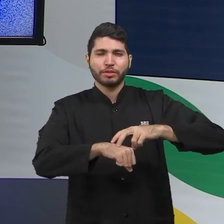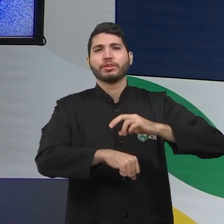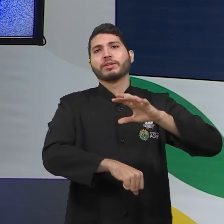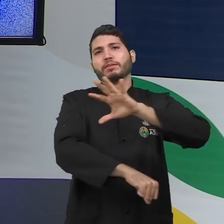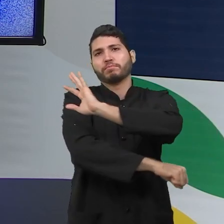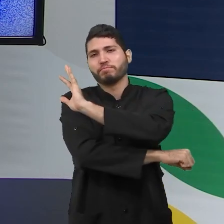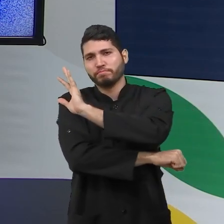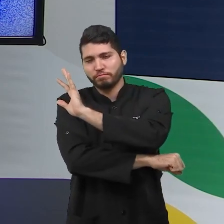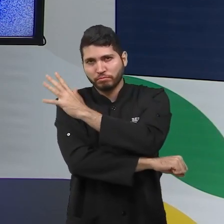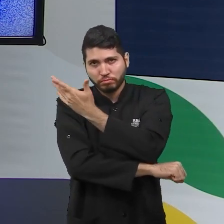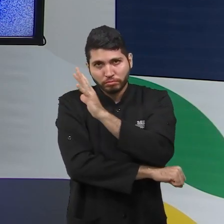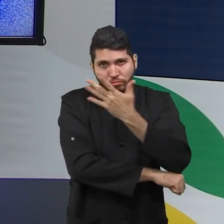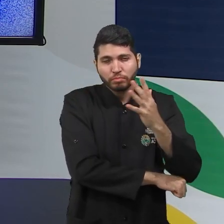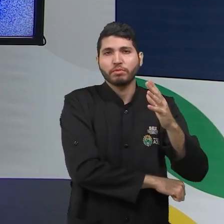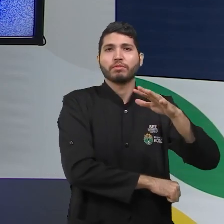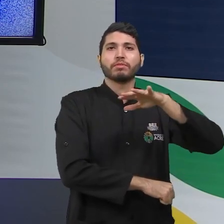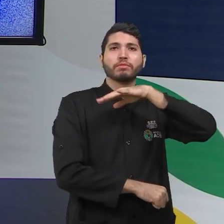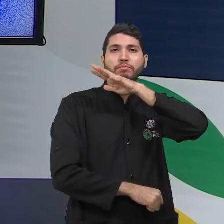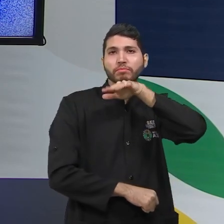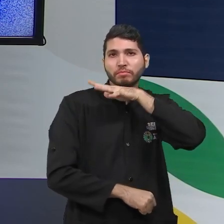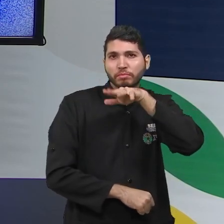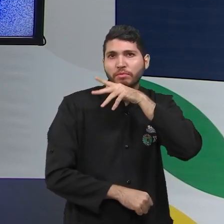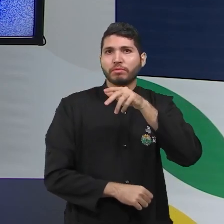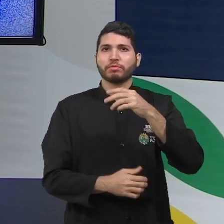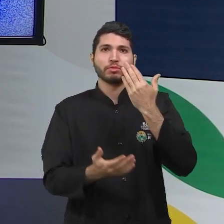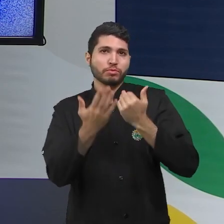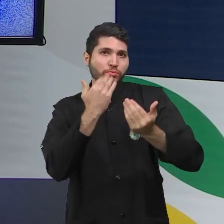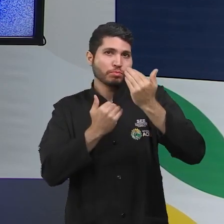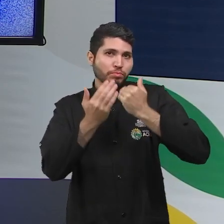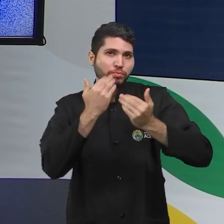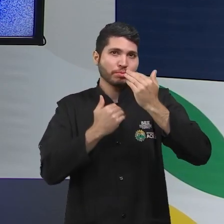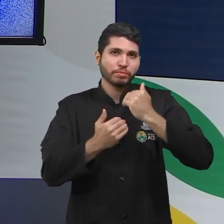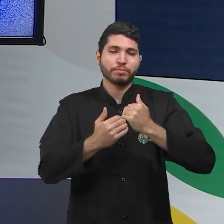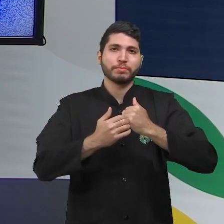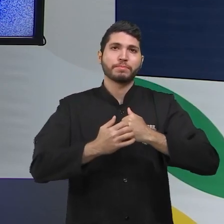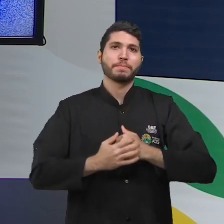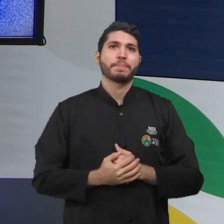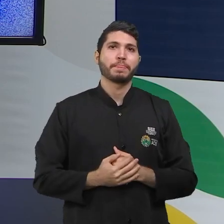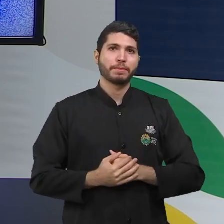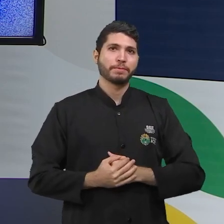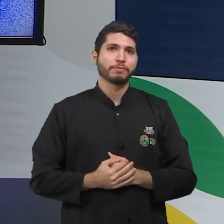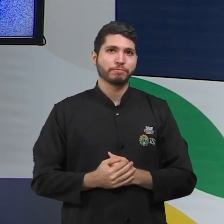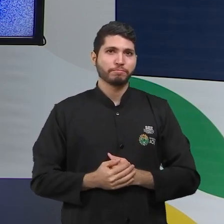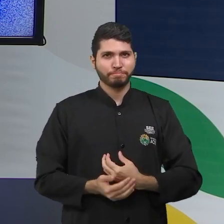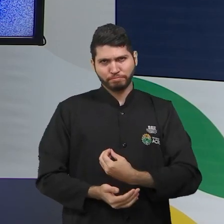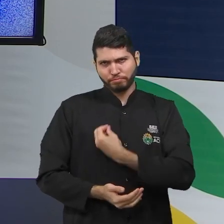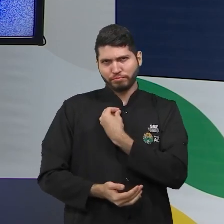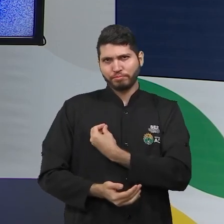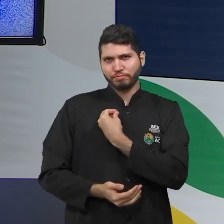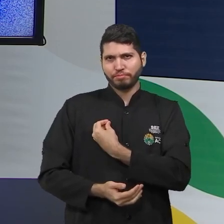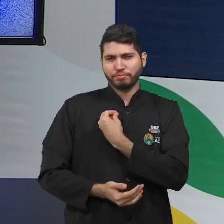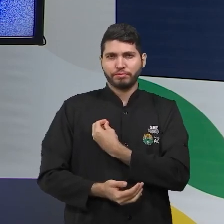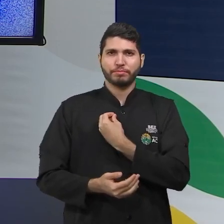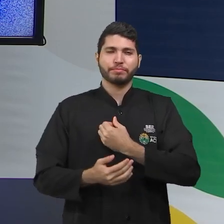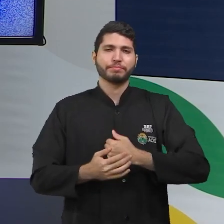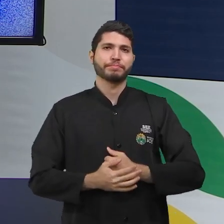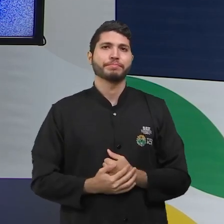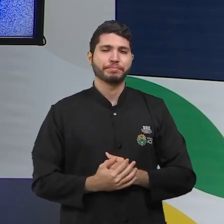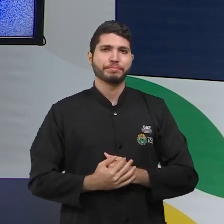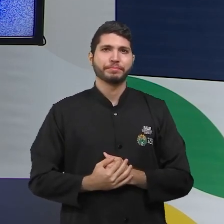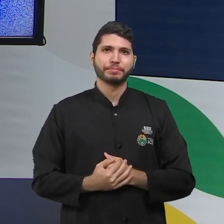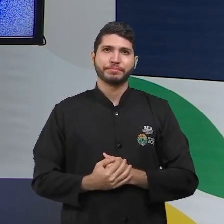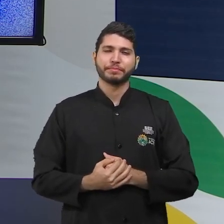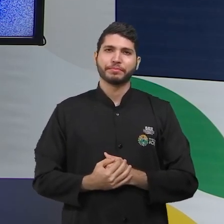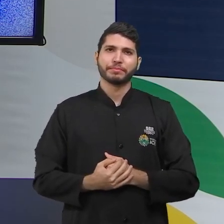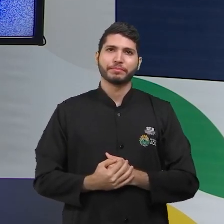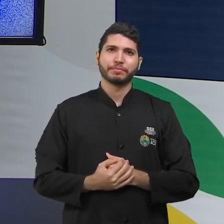muita floresta, a culinária, os animais aqui da nossa região. Então, é muito presente nessas obras. E aqui,